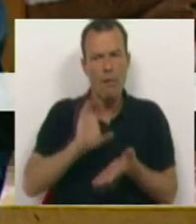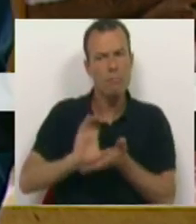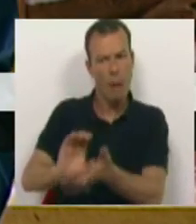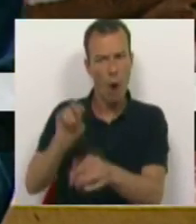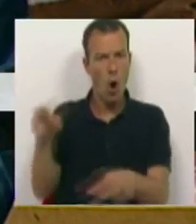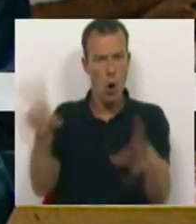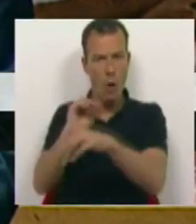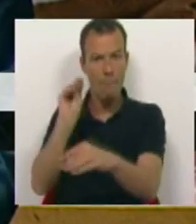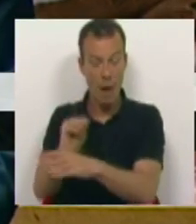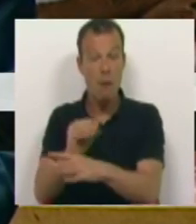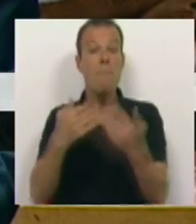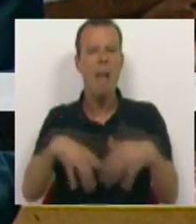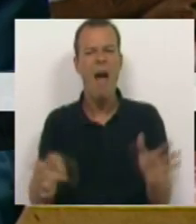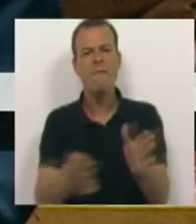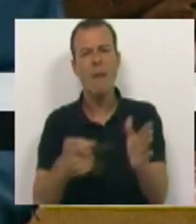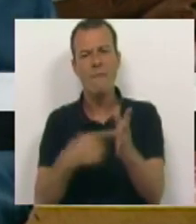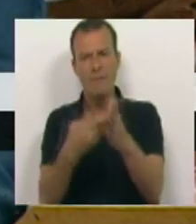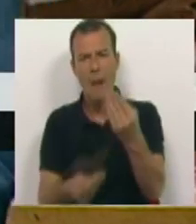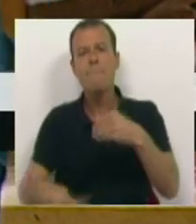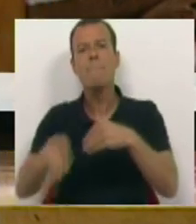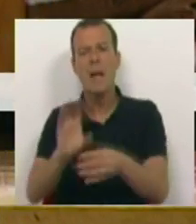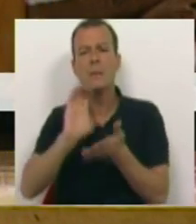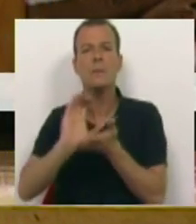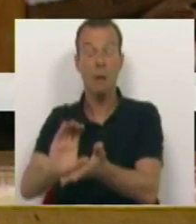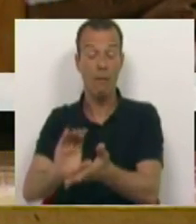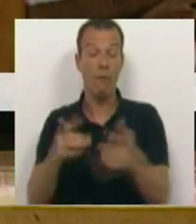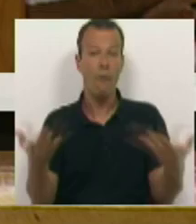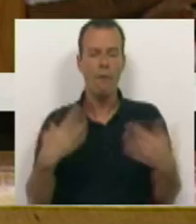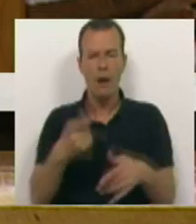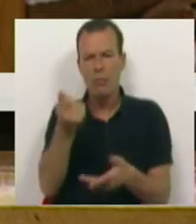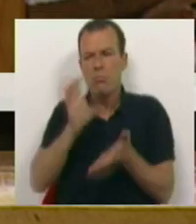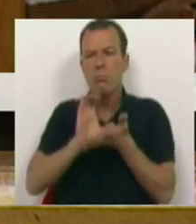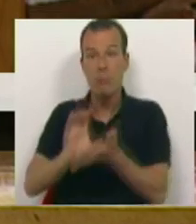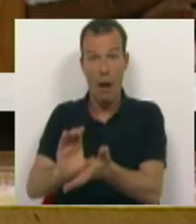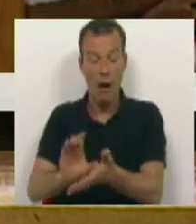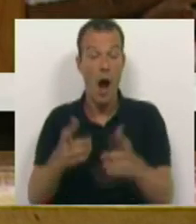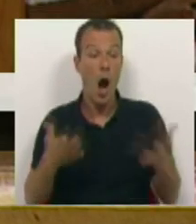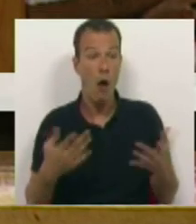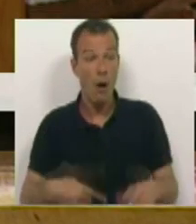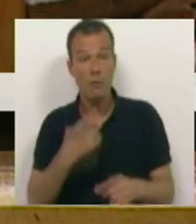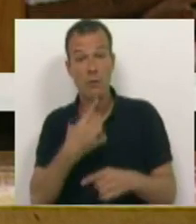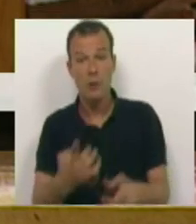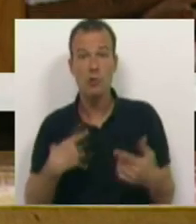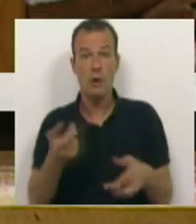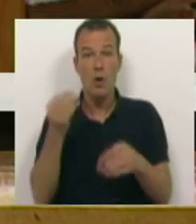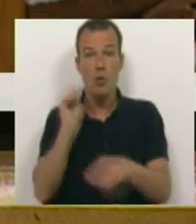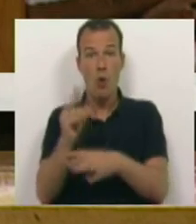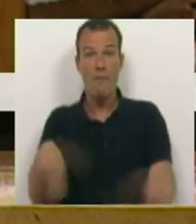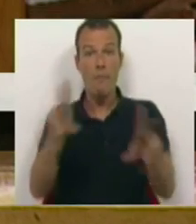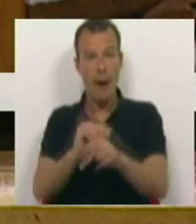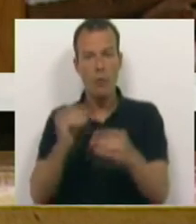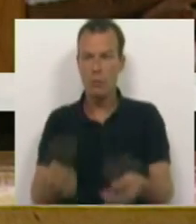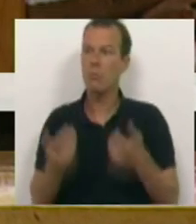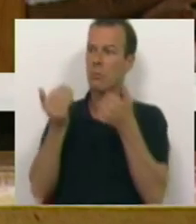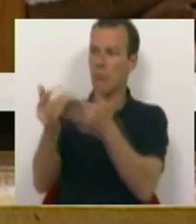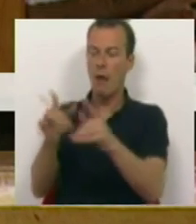tornou necessário mais capital. E é essa injeção de capital que agora justifica a entrega do novo banco ao Lone Star